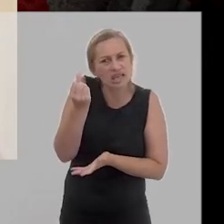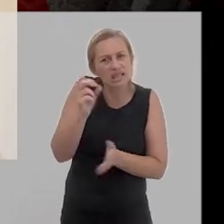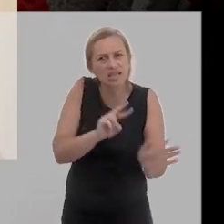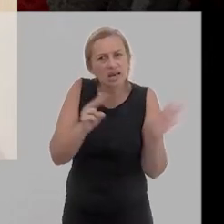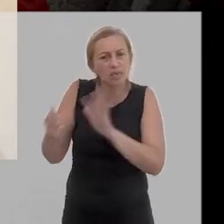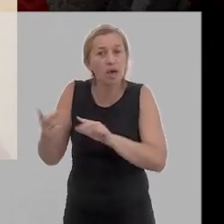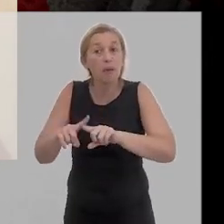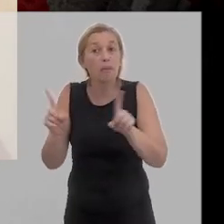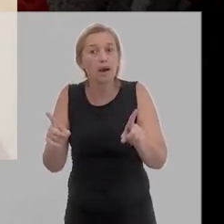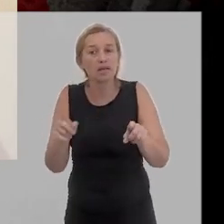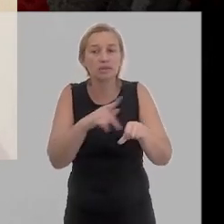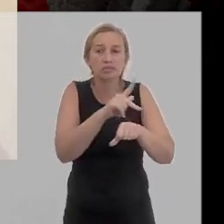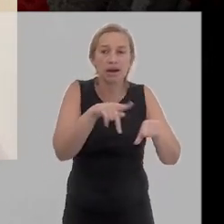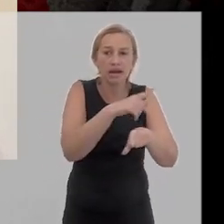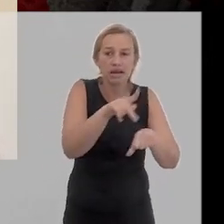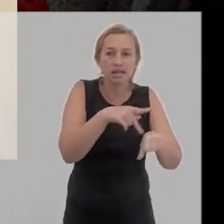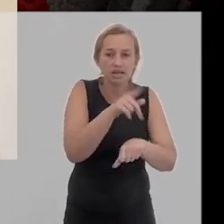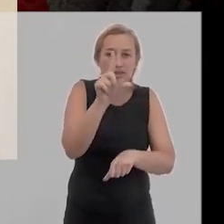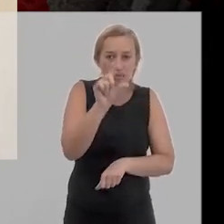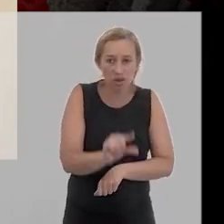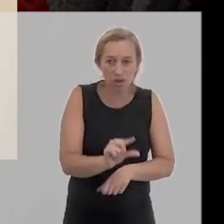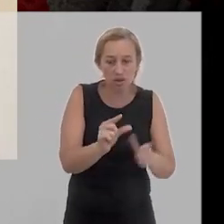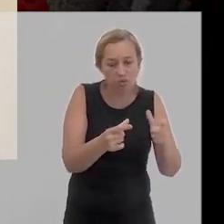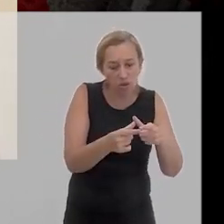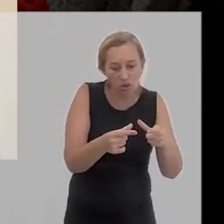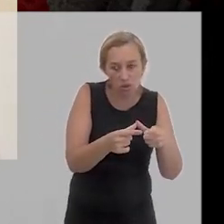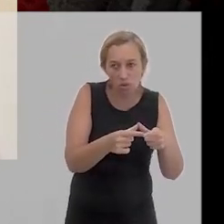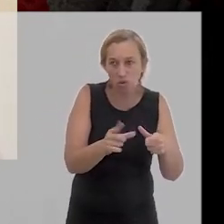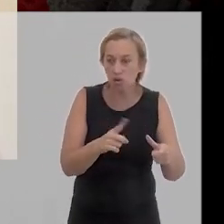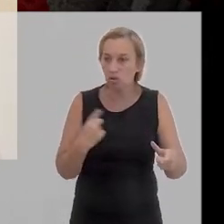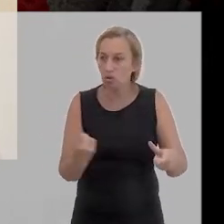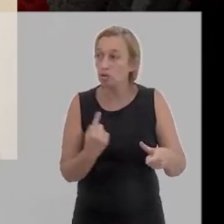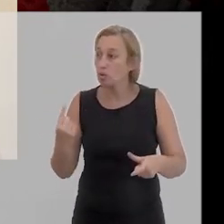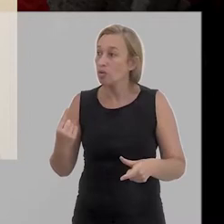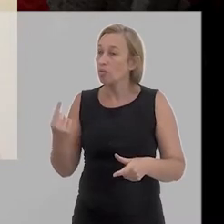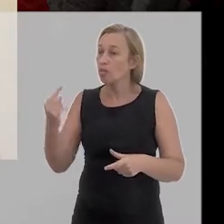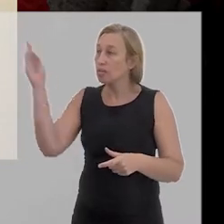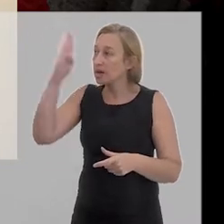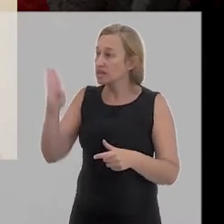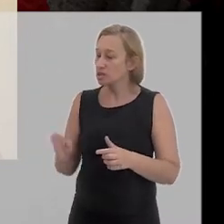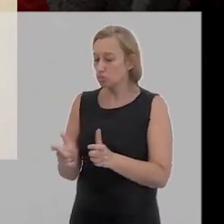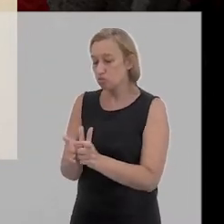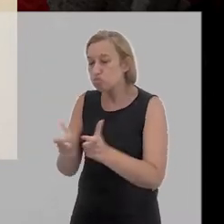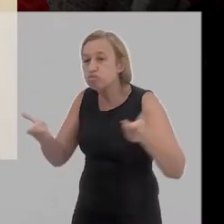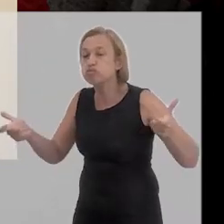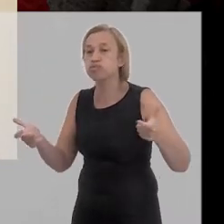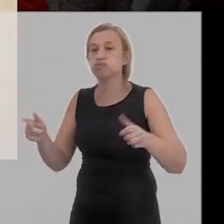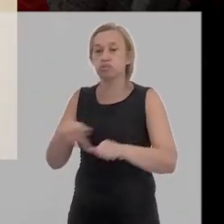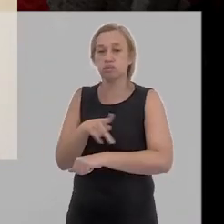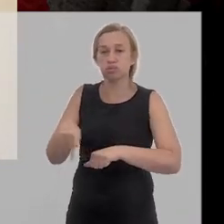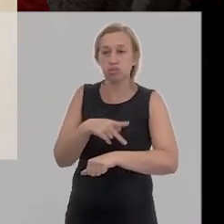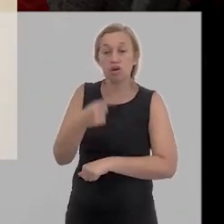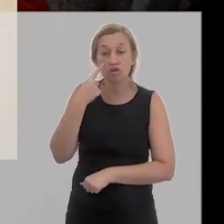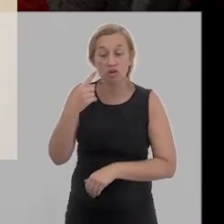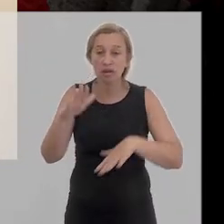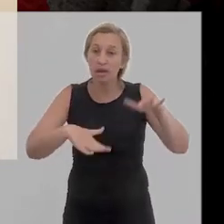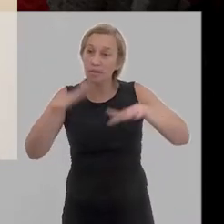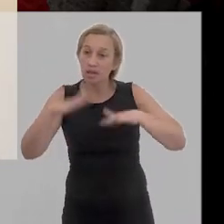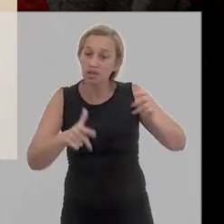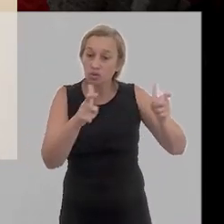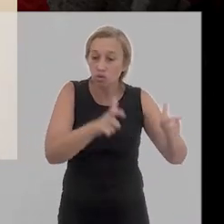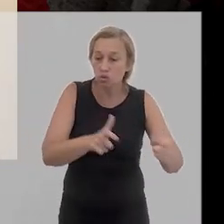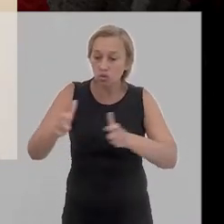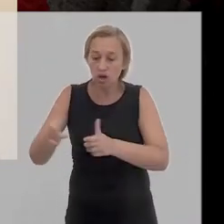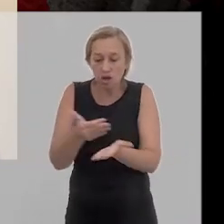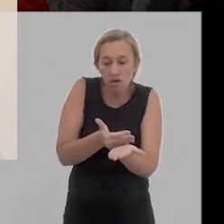de 4, 6 semanas. Mas países menores do que o nosso, né? O Brasil é um país muito grande e a gente viu